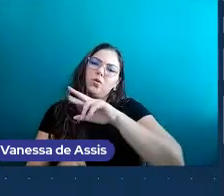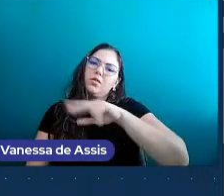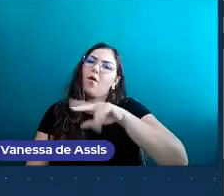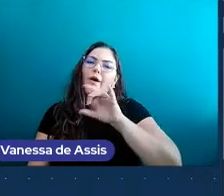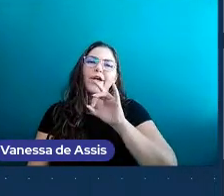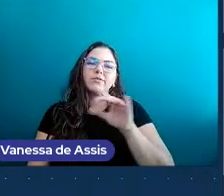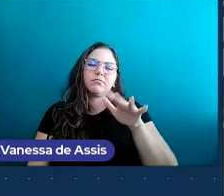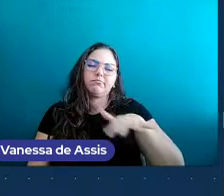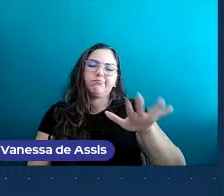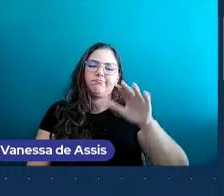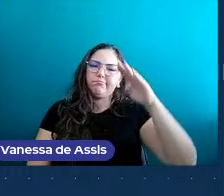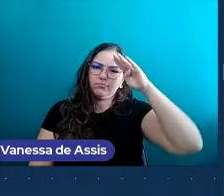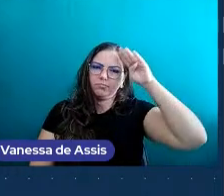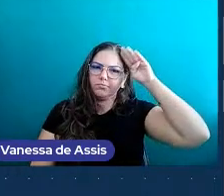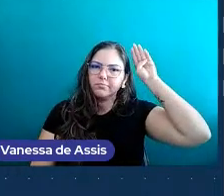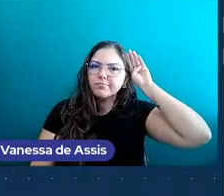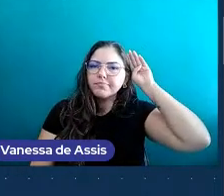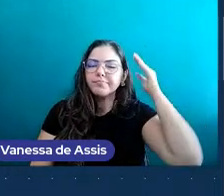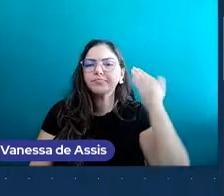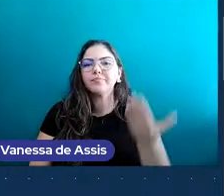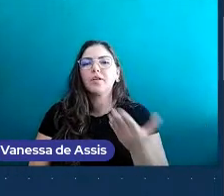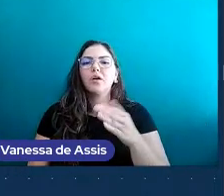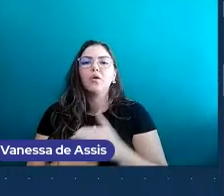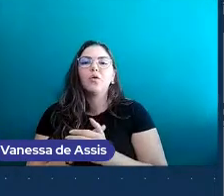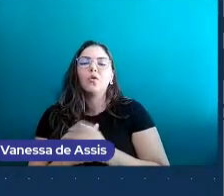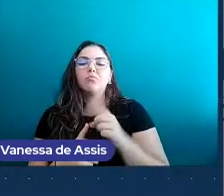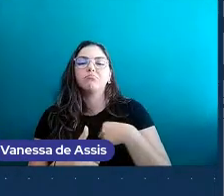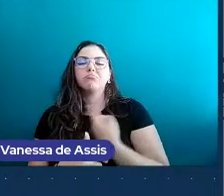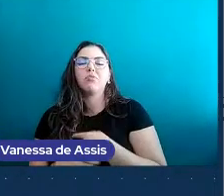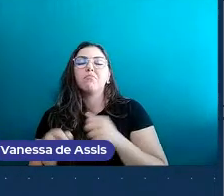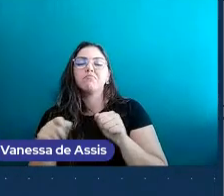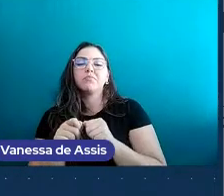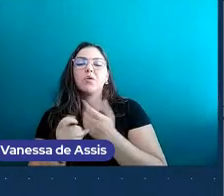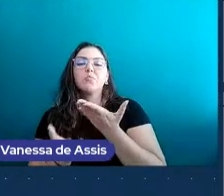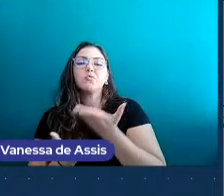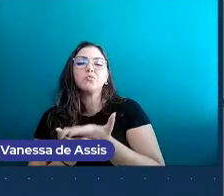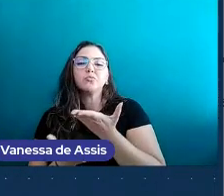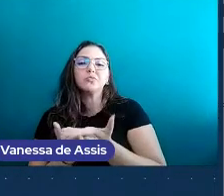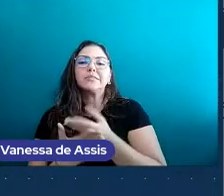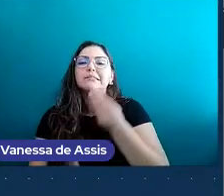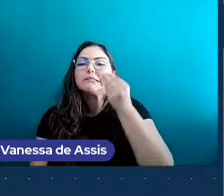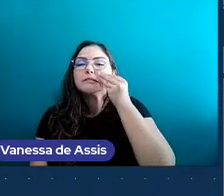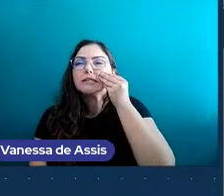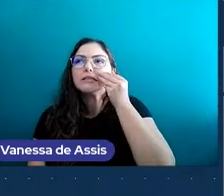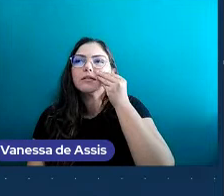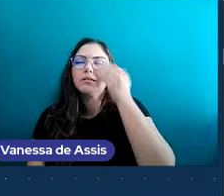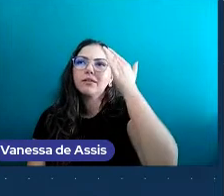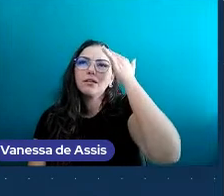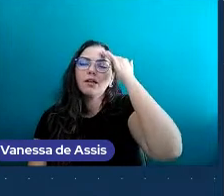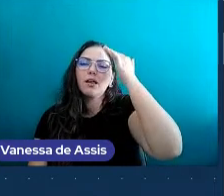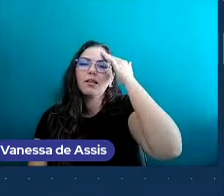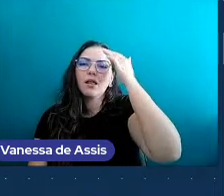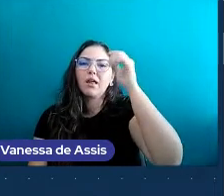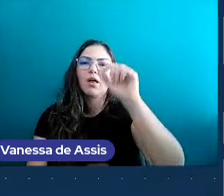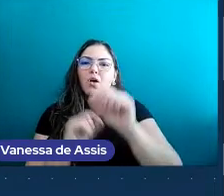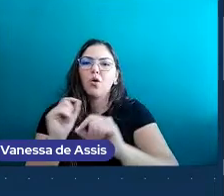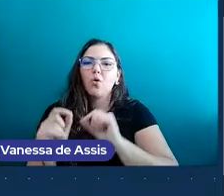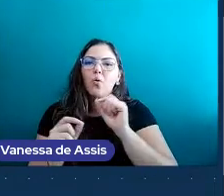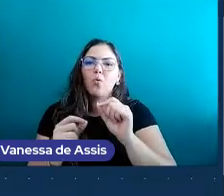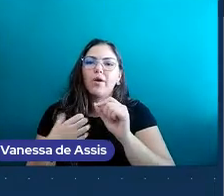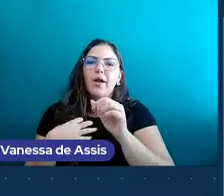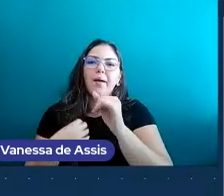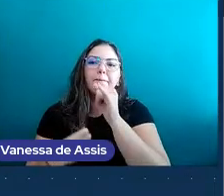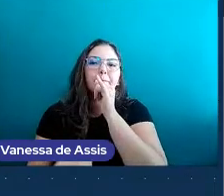um estudo tentando entender o que funcionava e o que não funcionava em termos de notificação de casos de violência